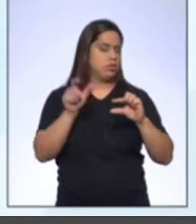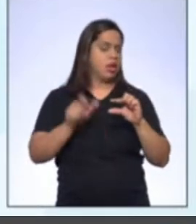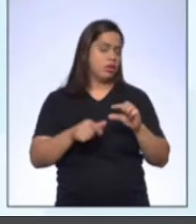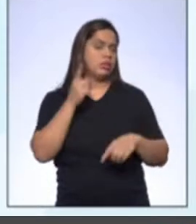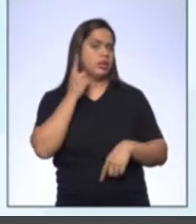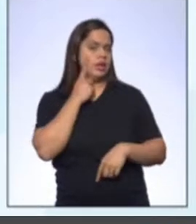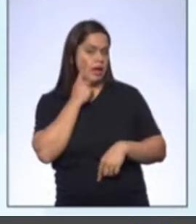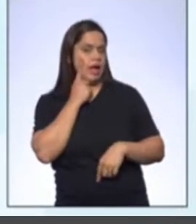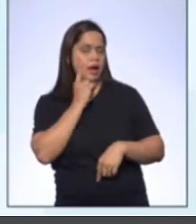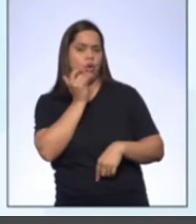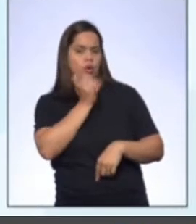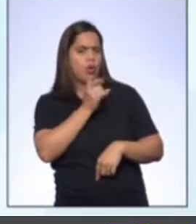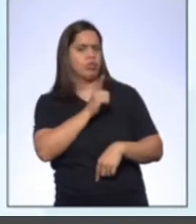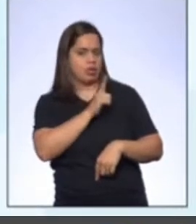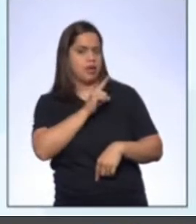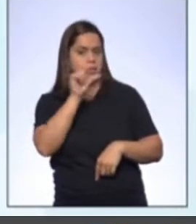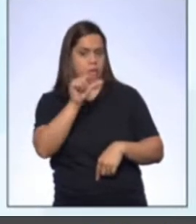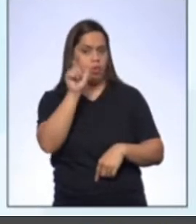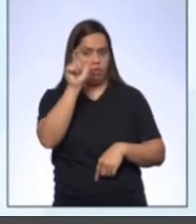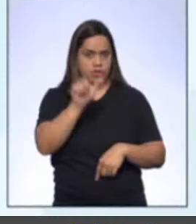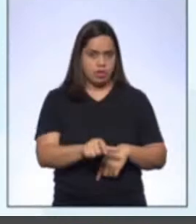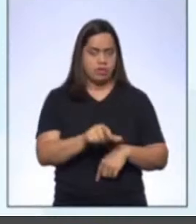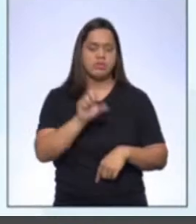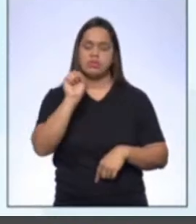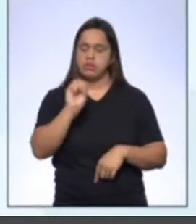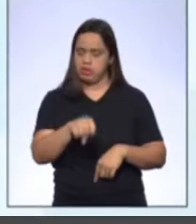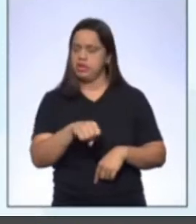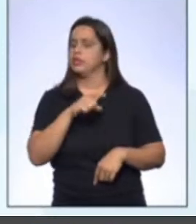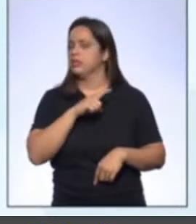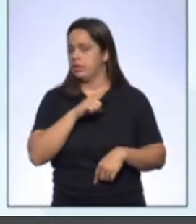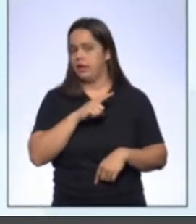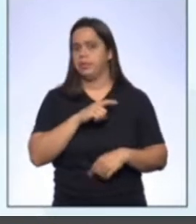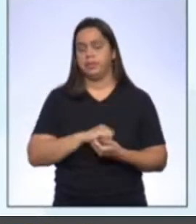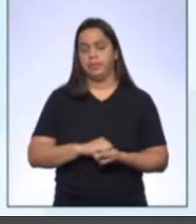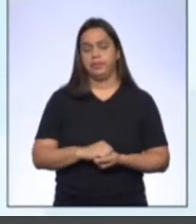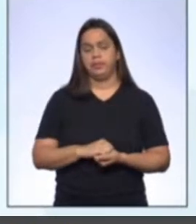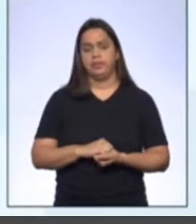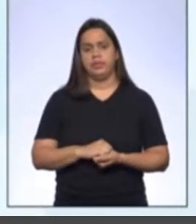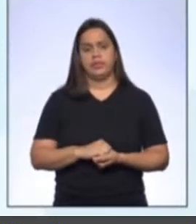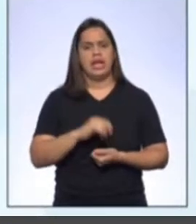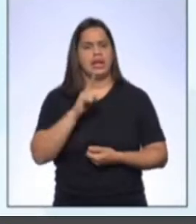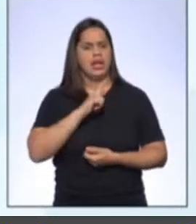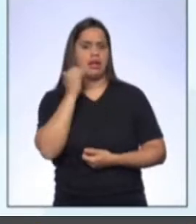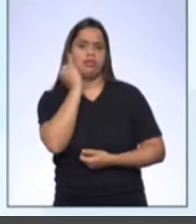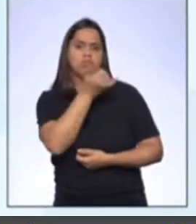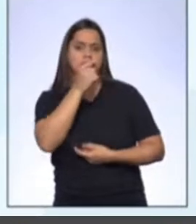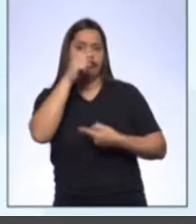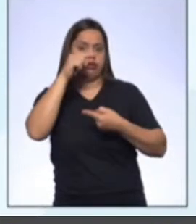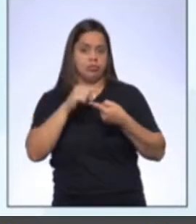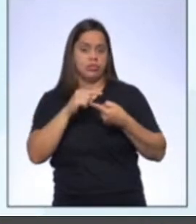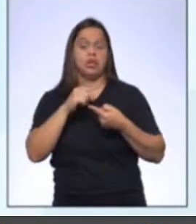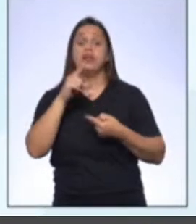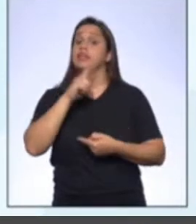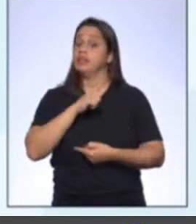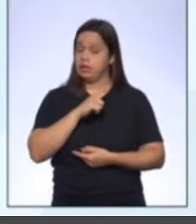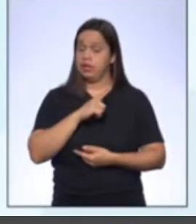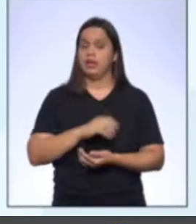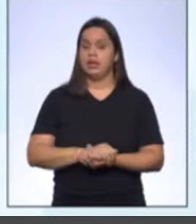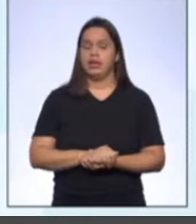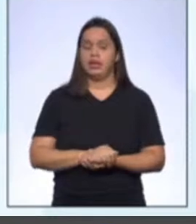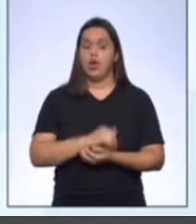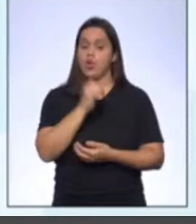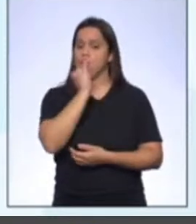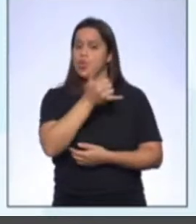Quanto tem poucos personagens? É, esse daí tem. Tem narrativa curta? É, o conto